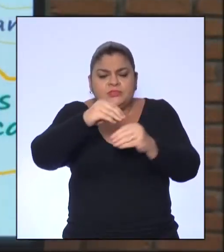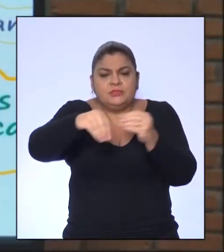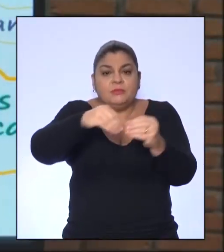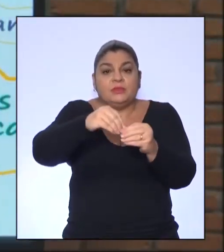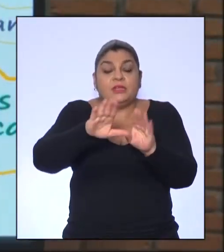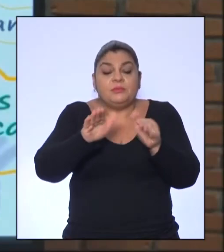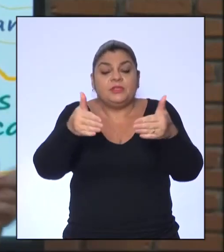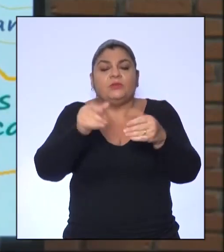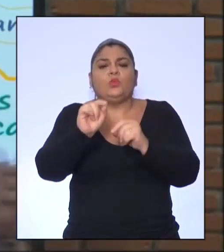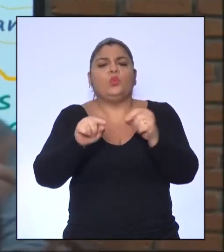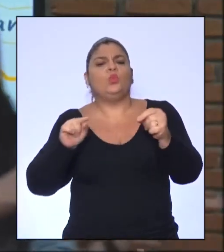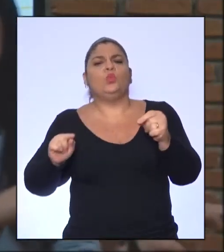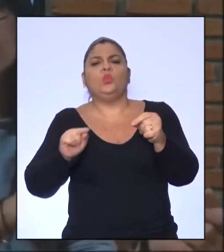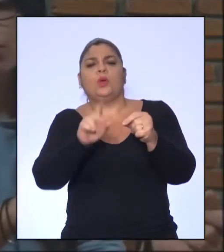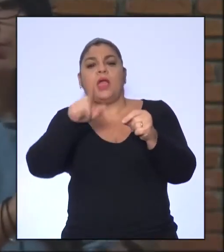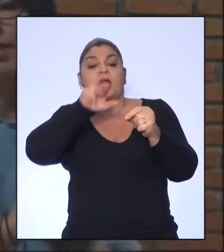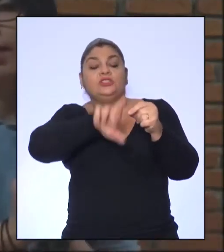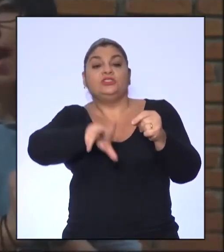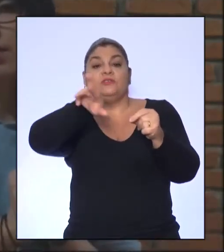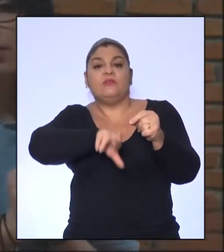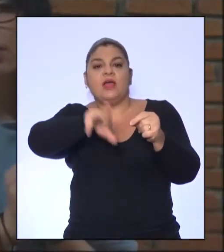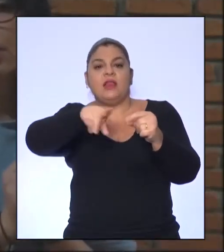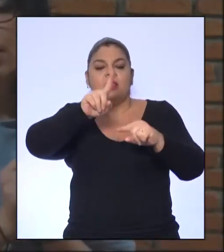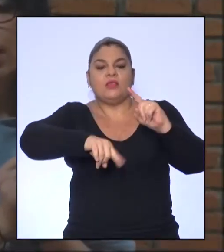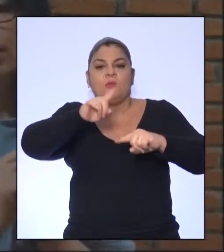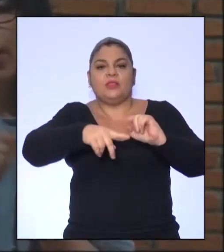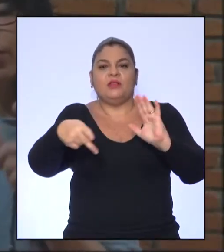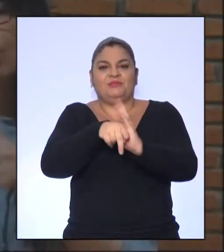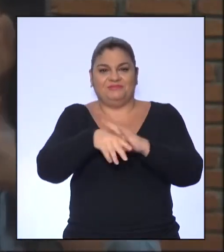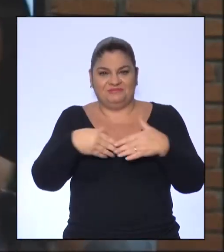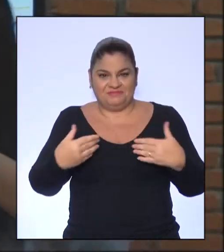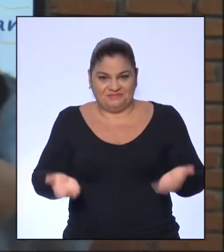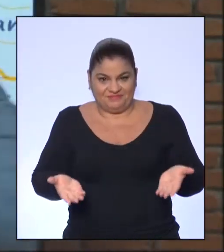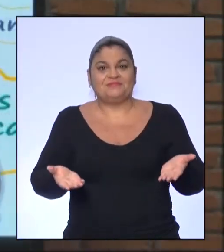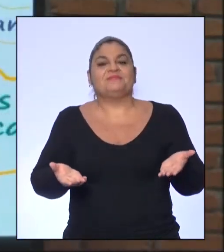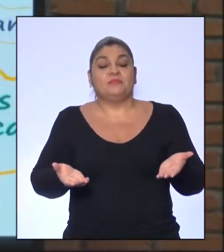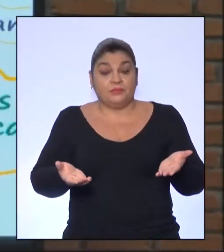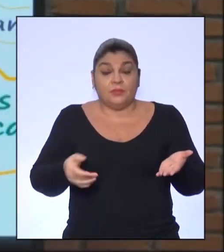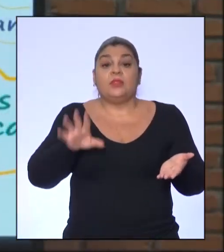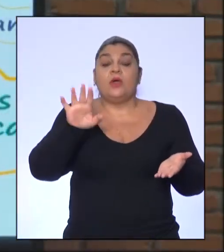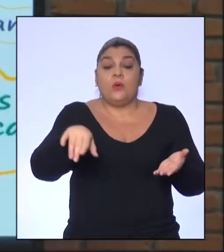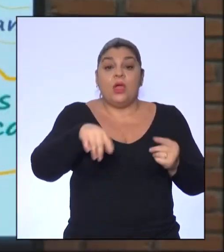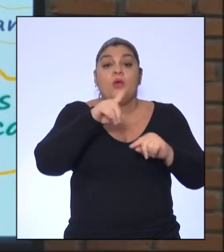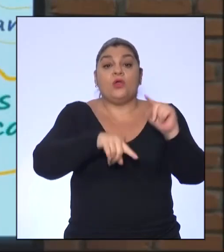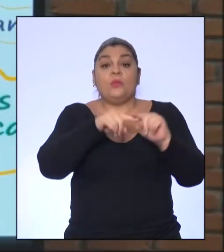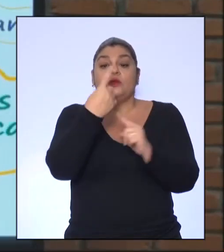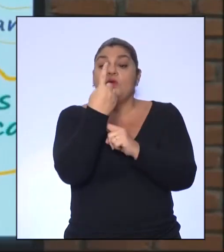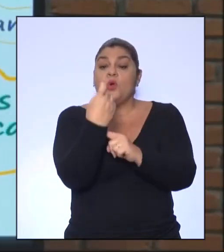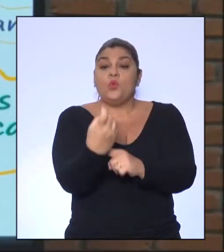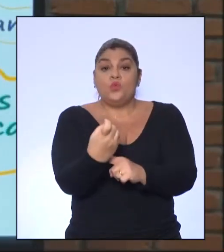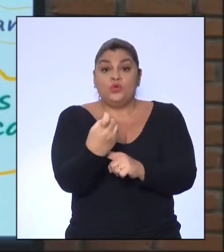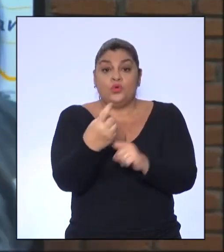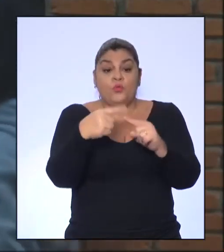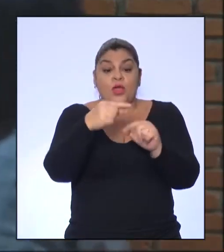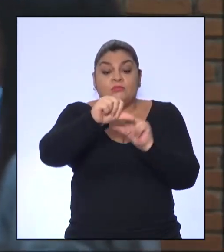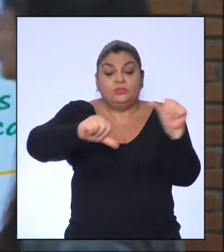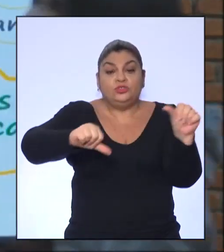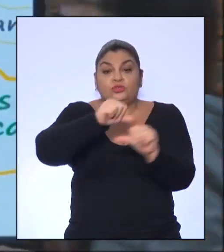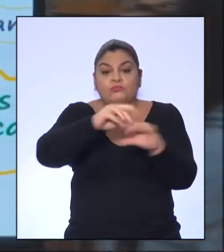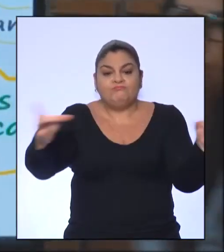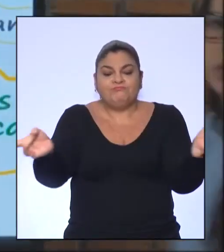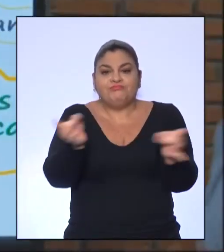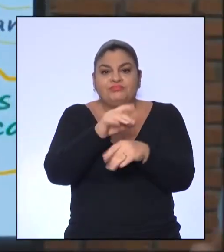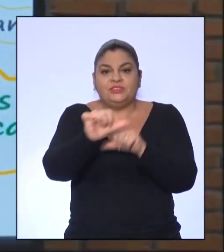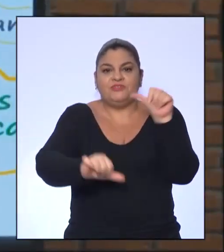específicas são aquelas que diferenciam os materiais. Então, é o que torna aquele material único, na verdade. Vamos pensar